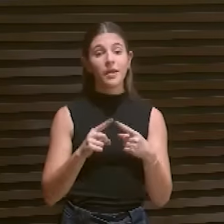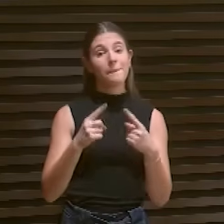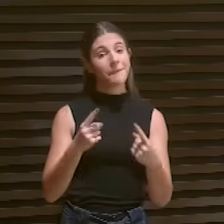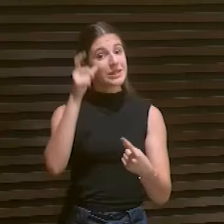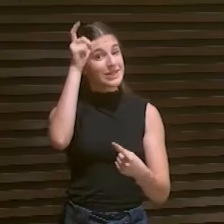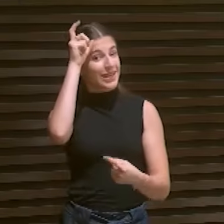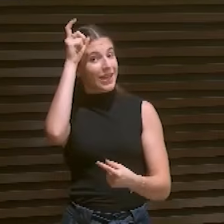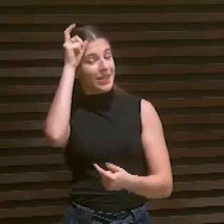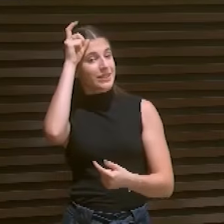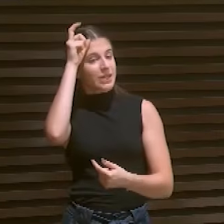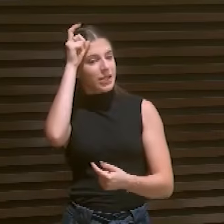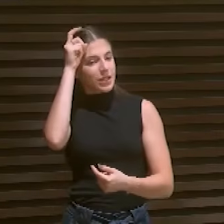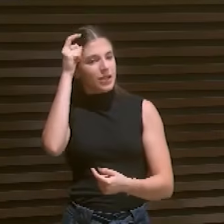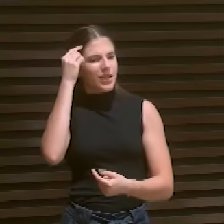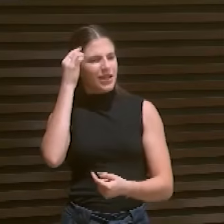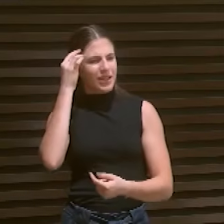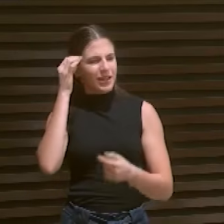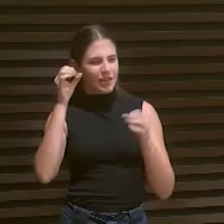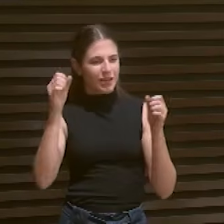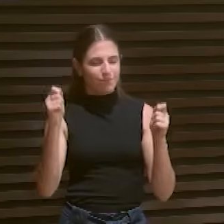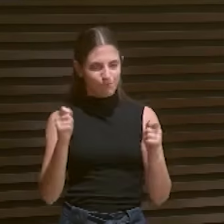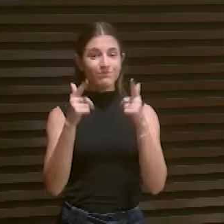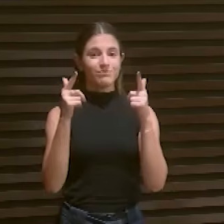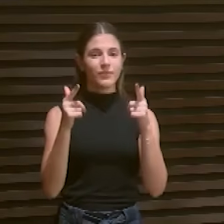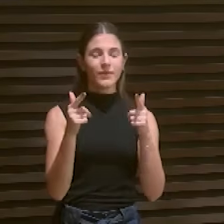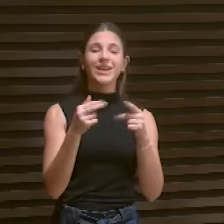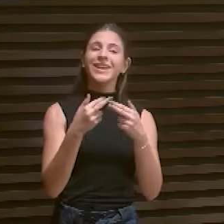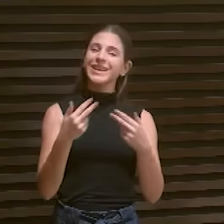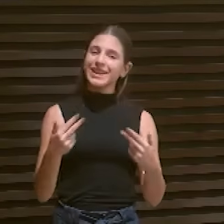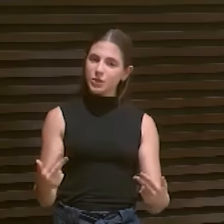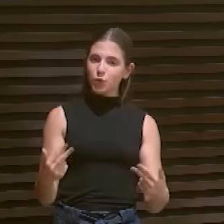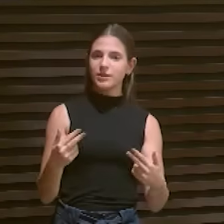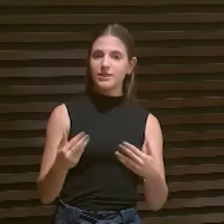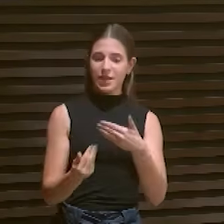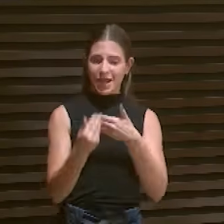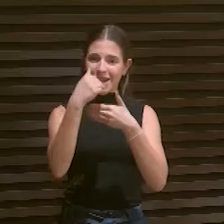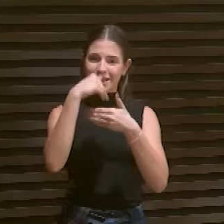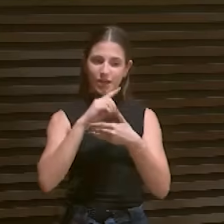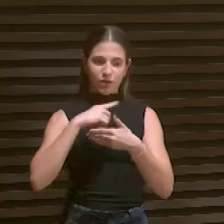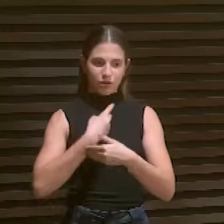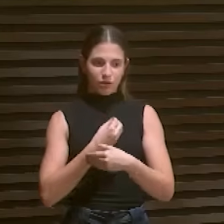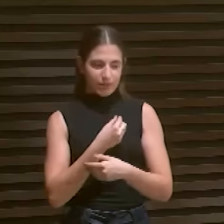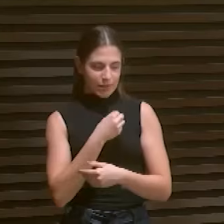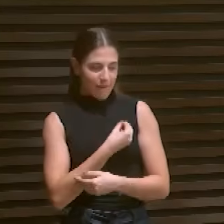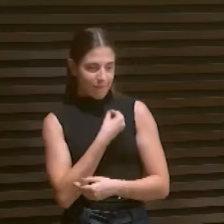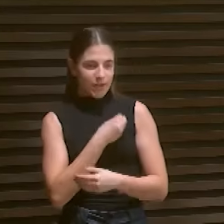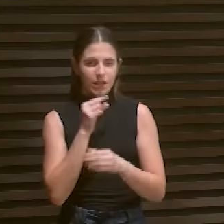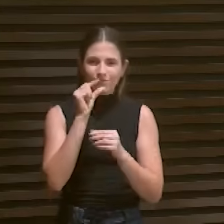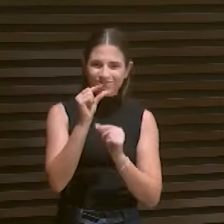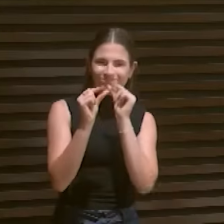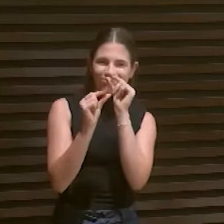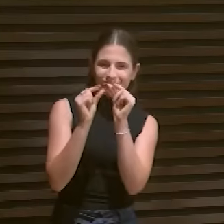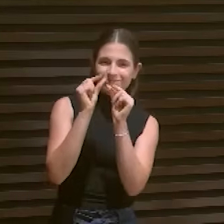astuto. E essas coisas vão entrando na nossa vida de forma sorrateira. E você não